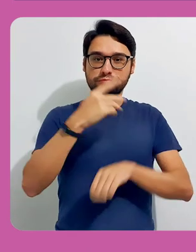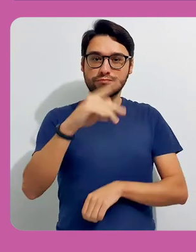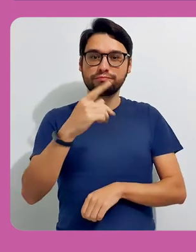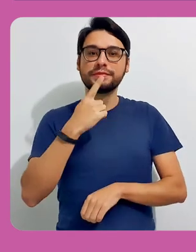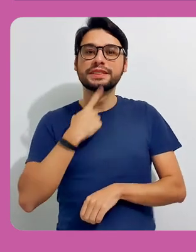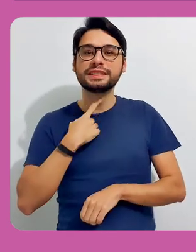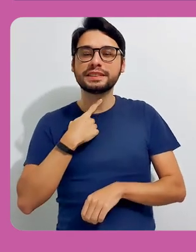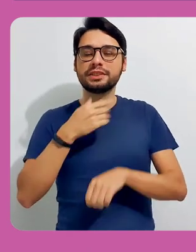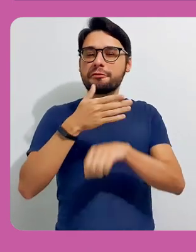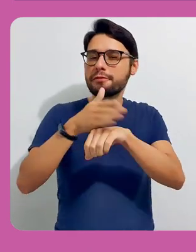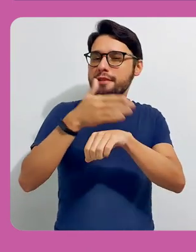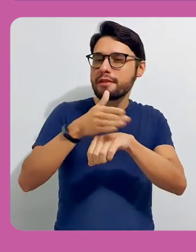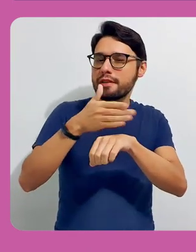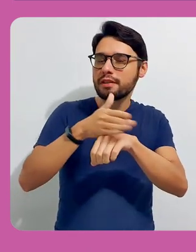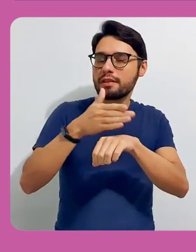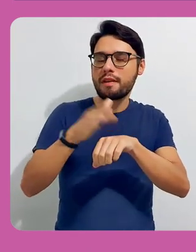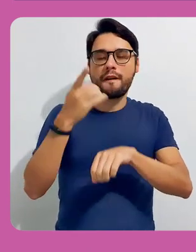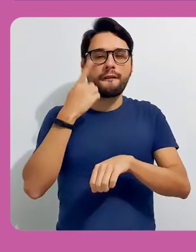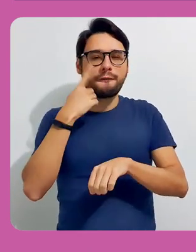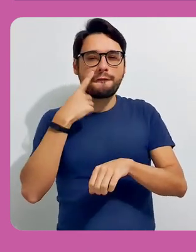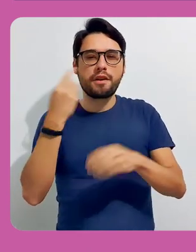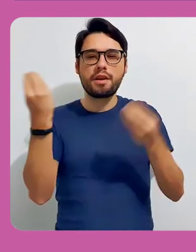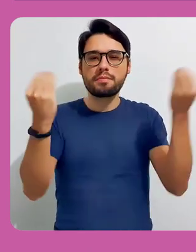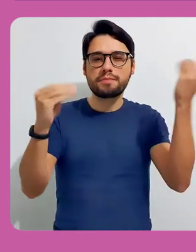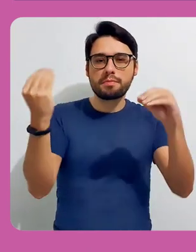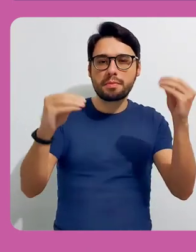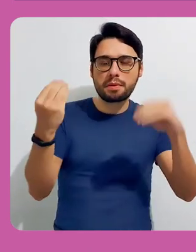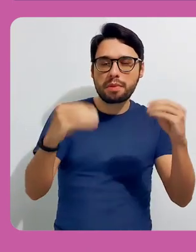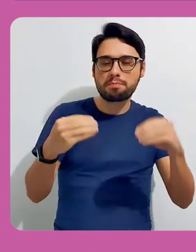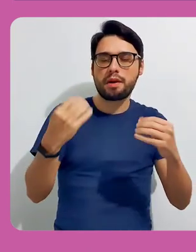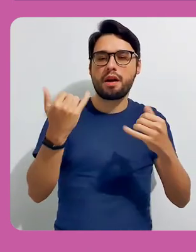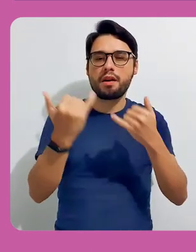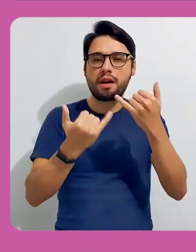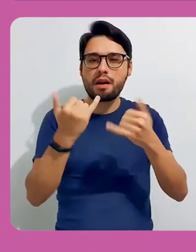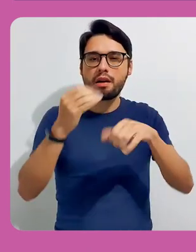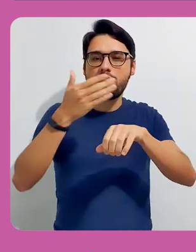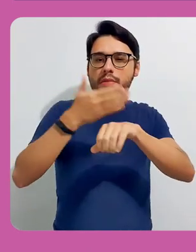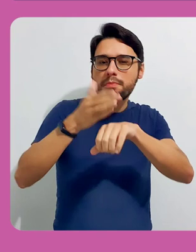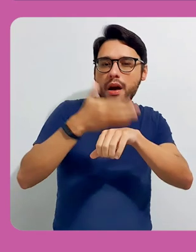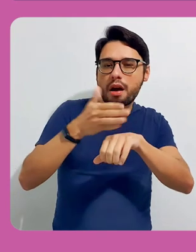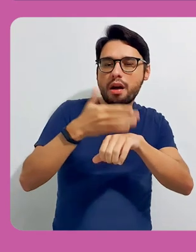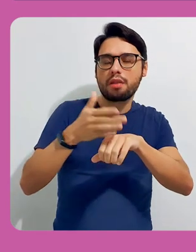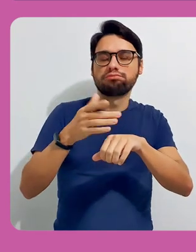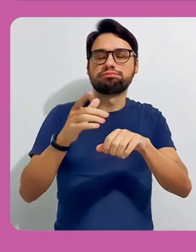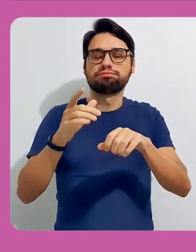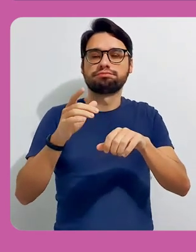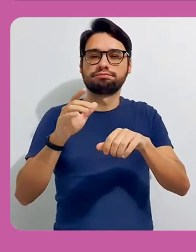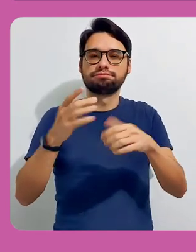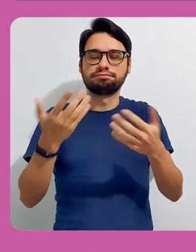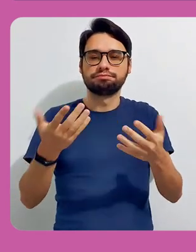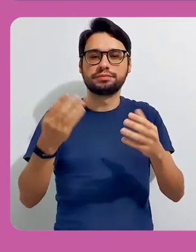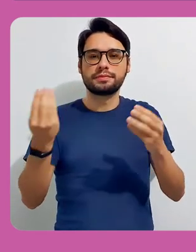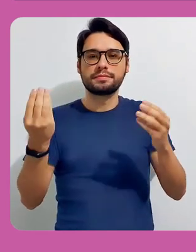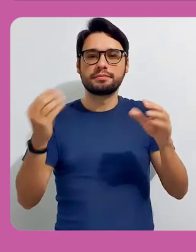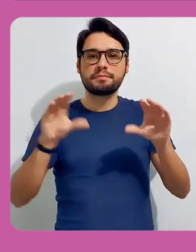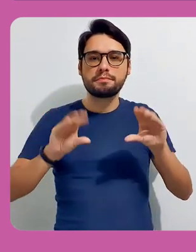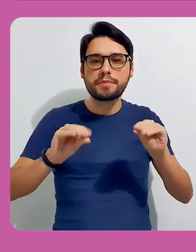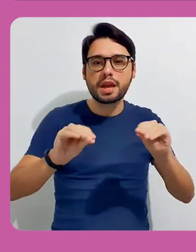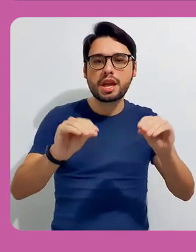algum deste recurso lá na sua sala do mundo vai lá e inclui alguns recursos faça seus testes